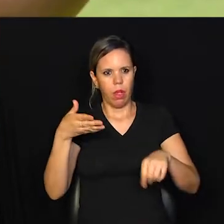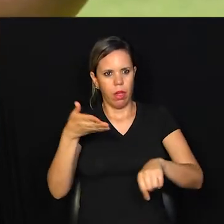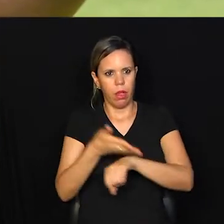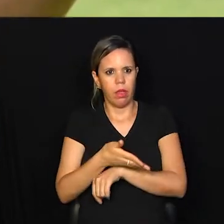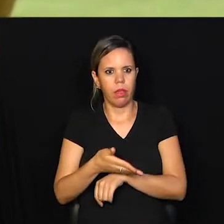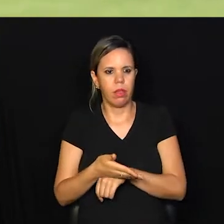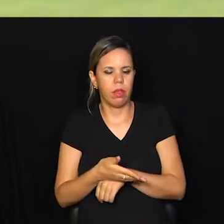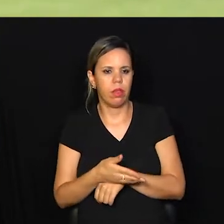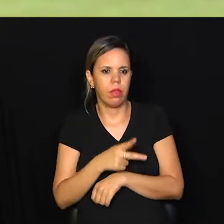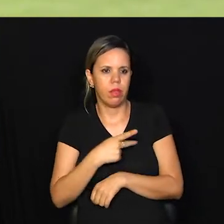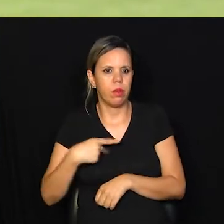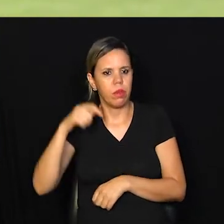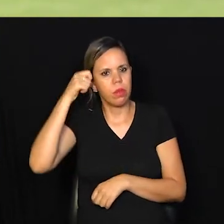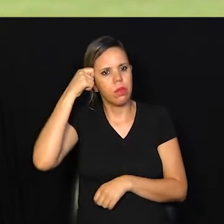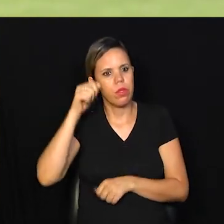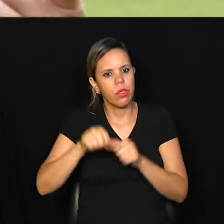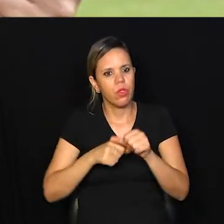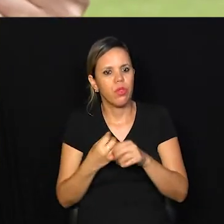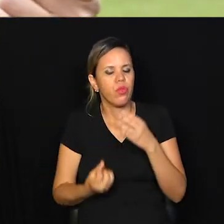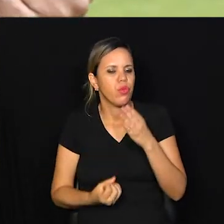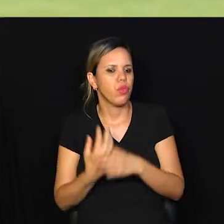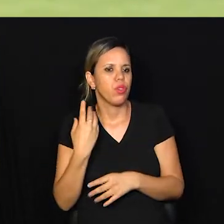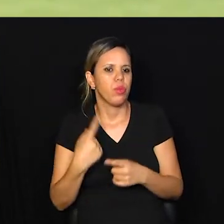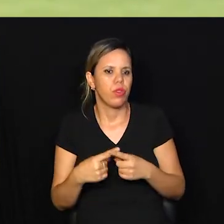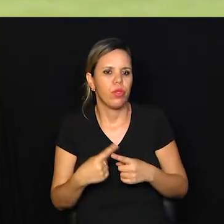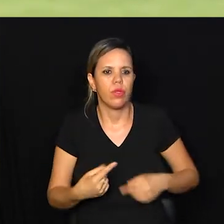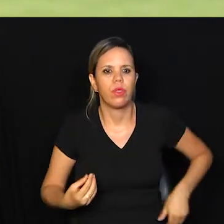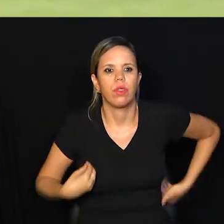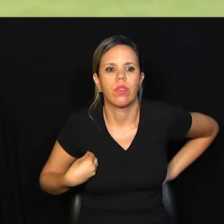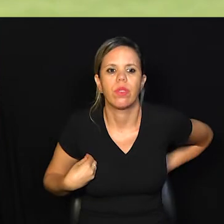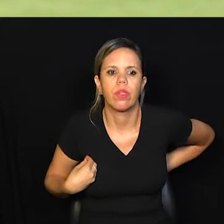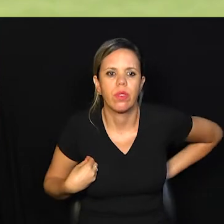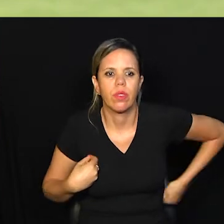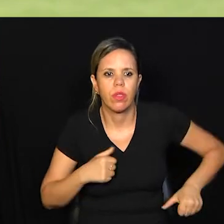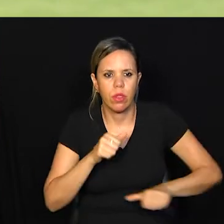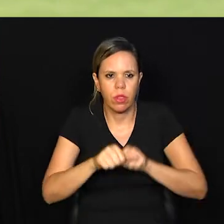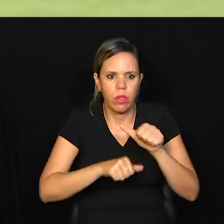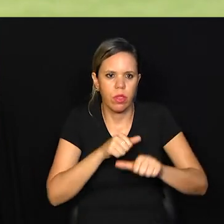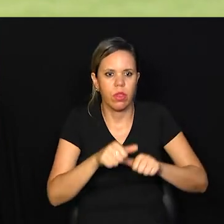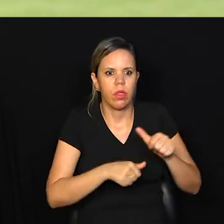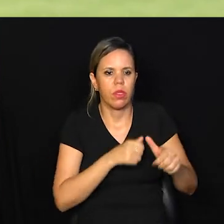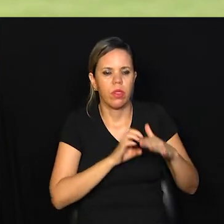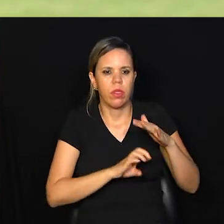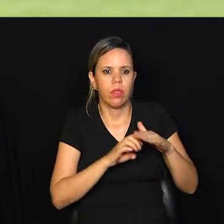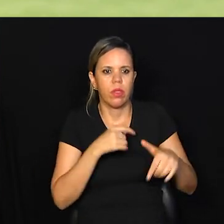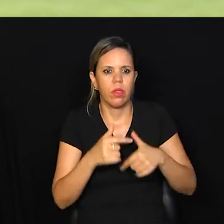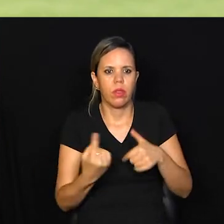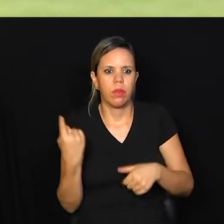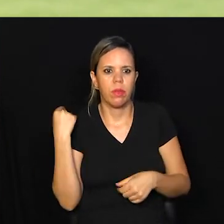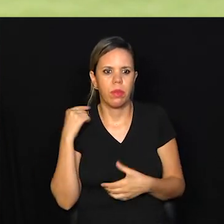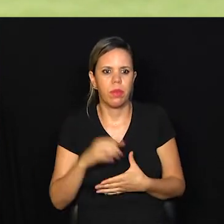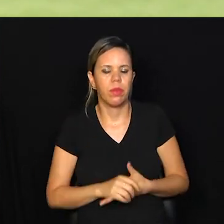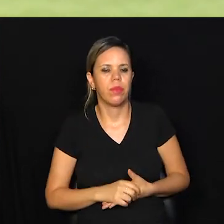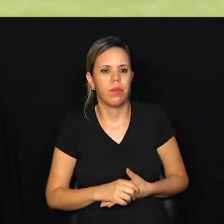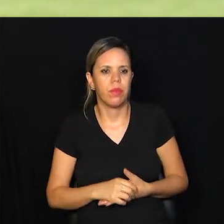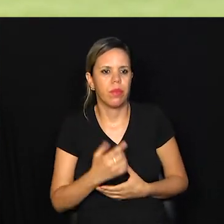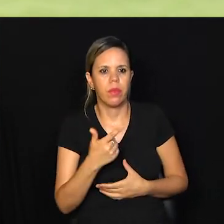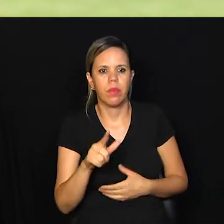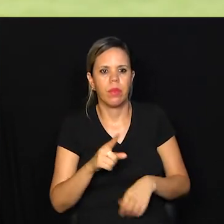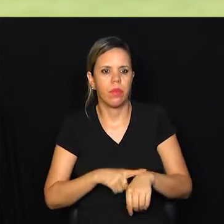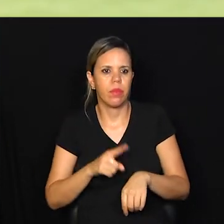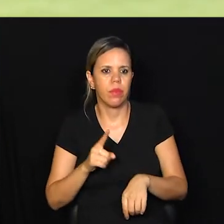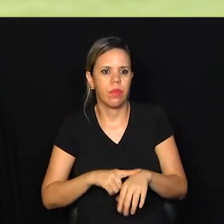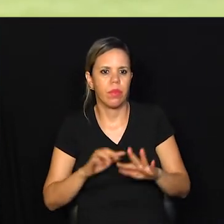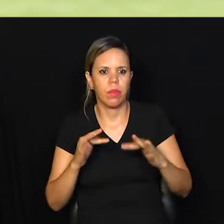nessa perspectiva e virei presidente porque eu estava de transição também na empresa que eu trabalho e não tinha tempo,